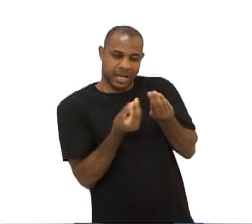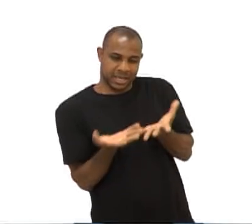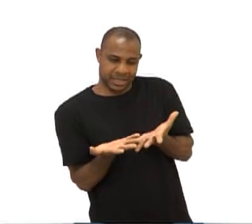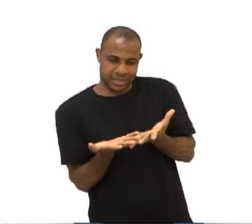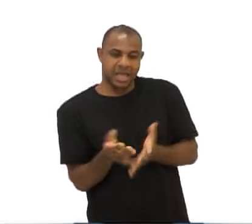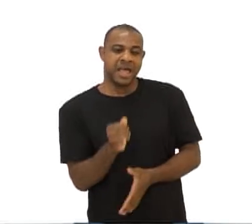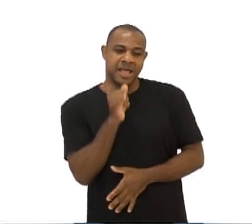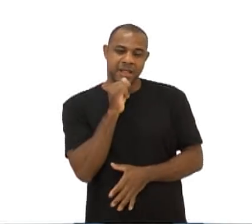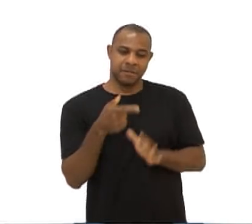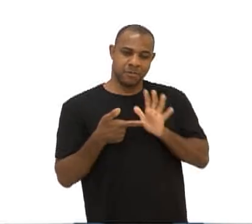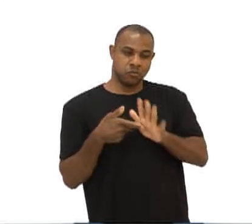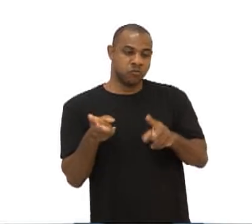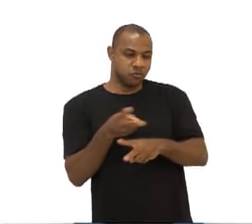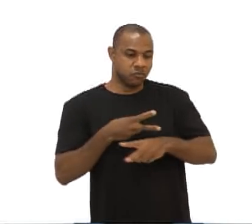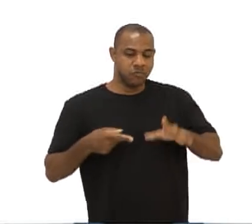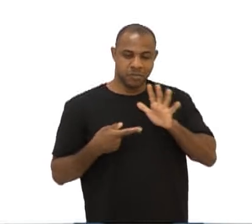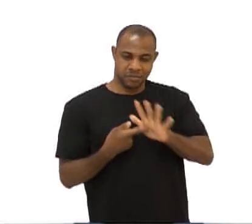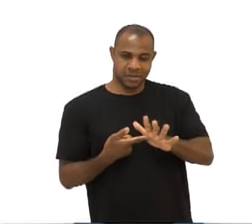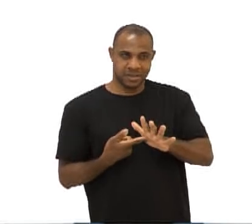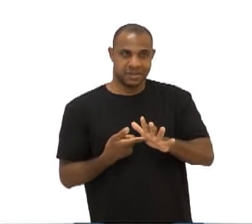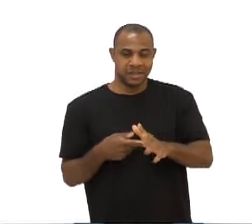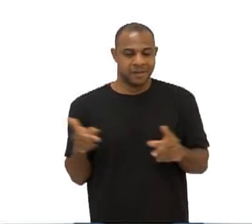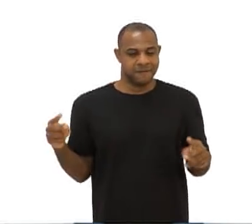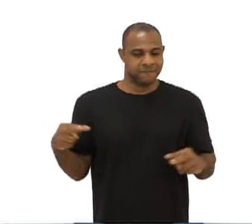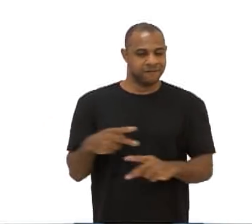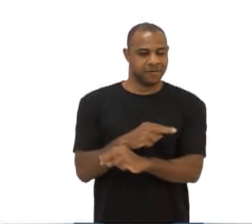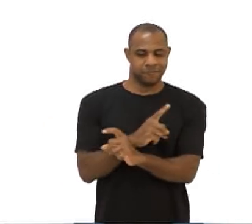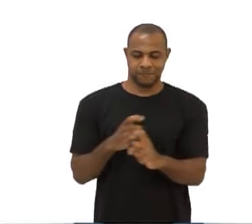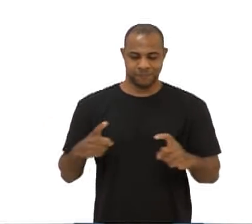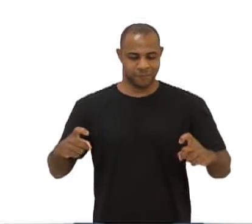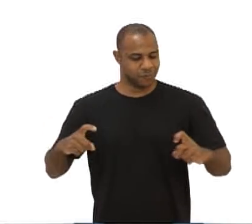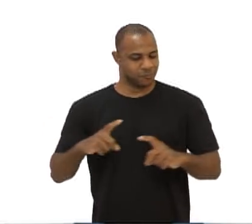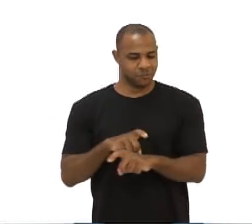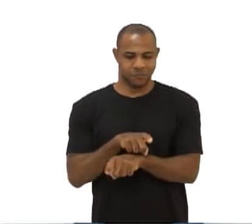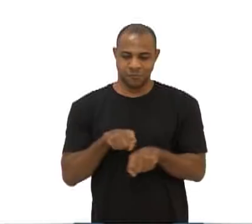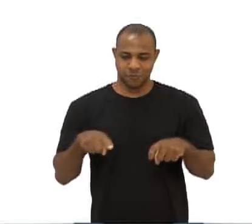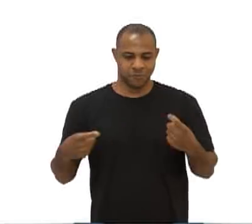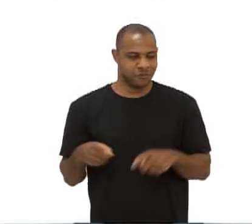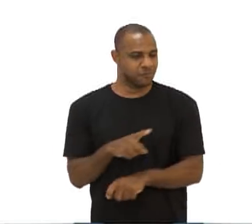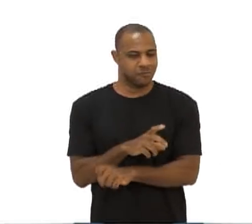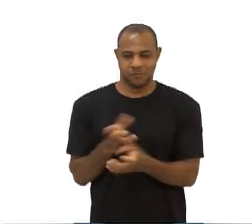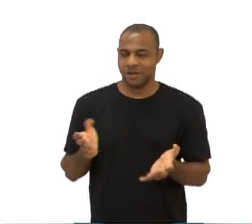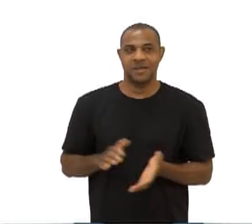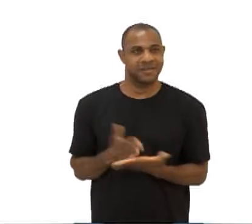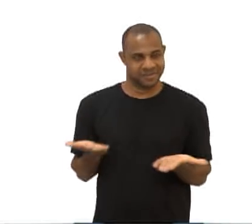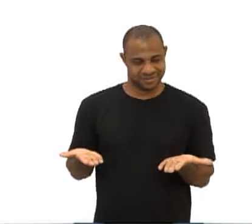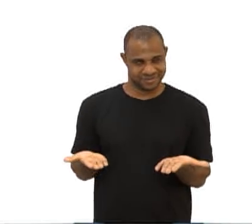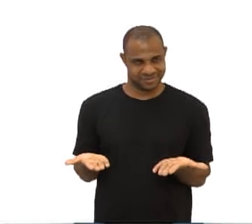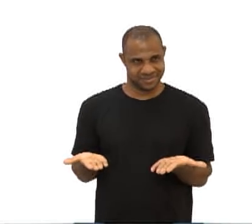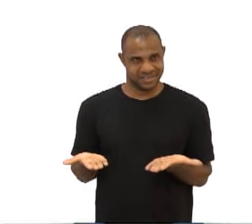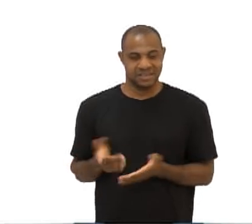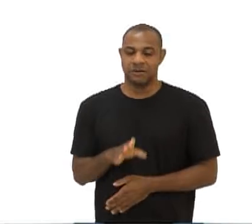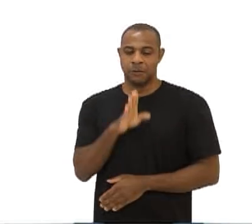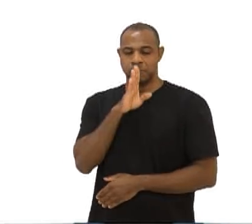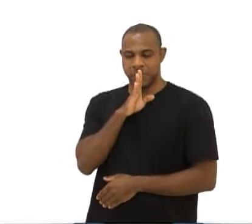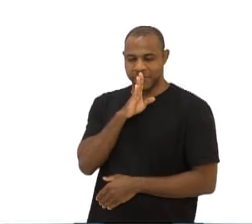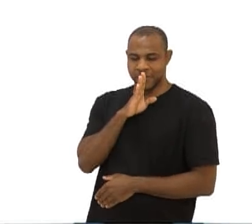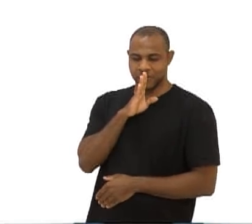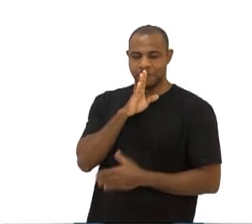exemplo revela. Naquele seu vai e vem, e não mexe com mais ninguém, se ninguém mexer com